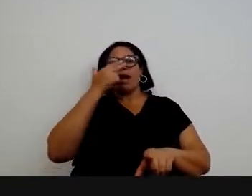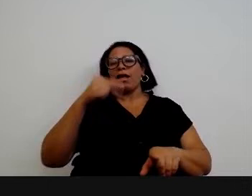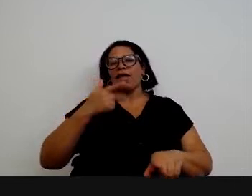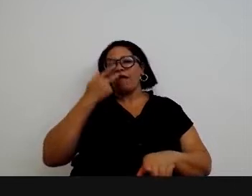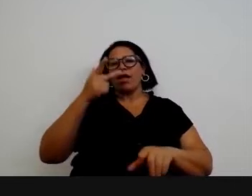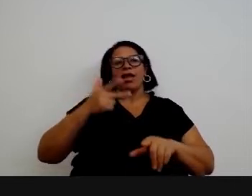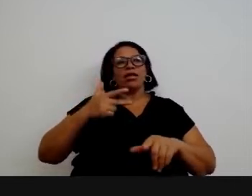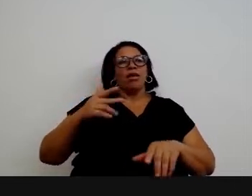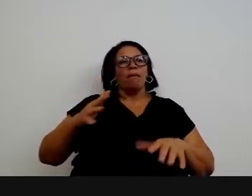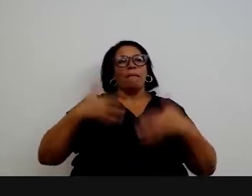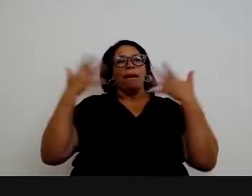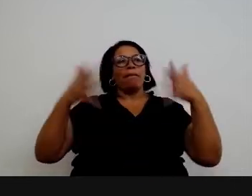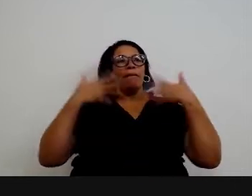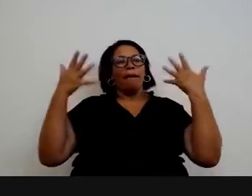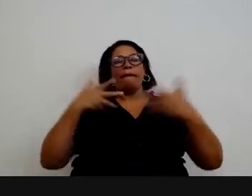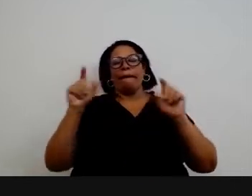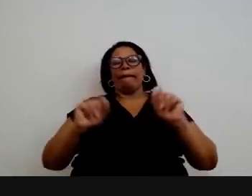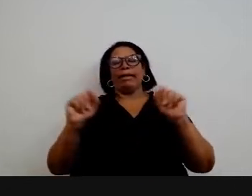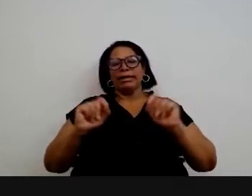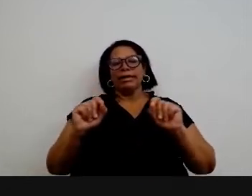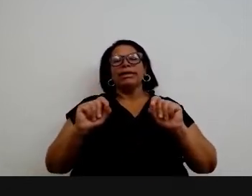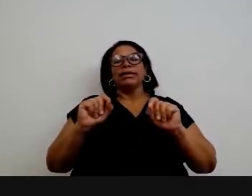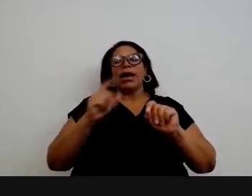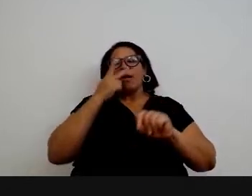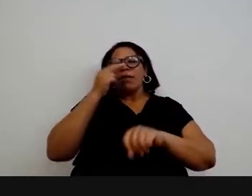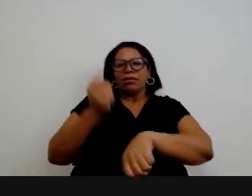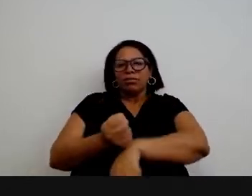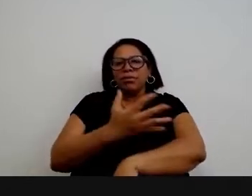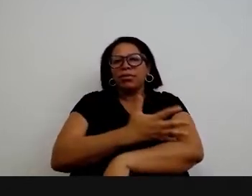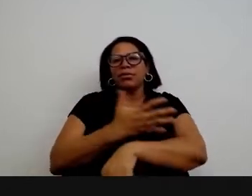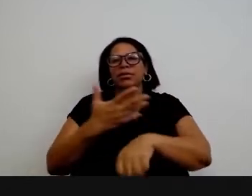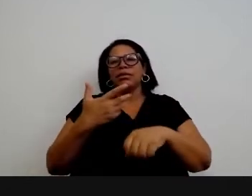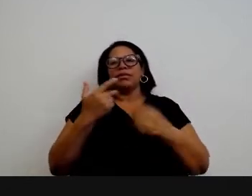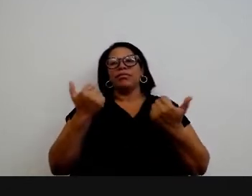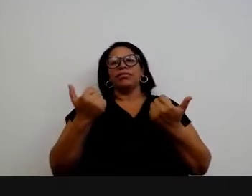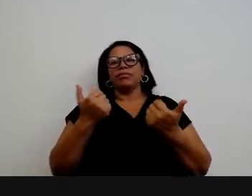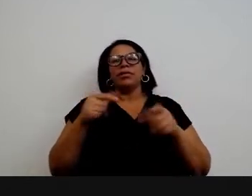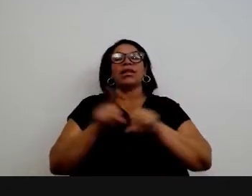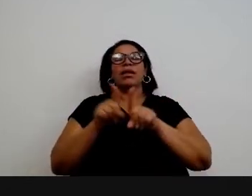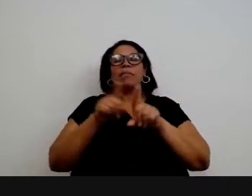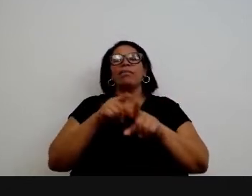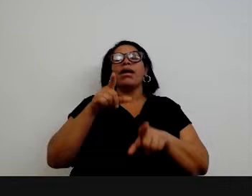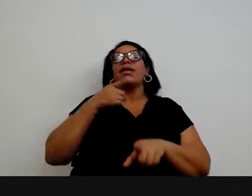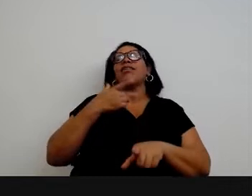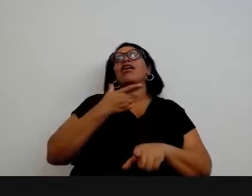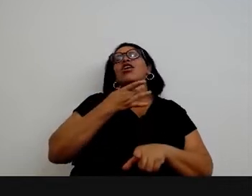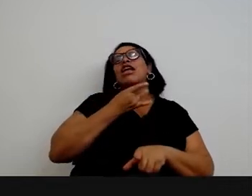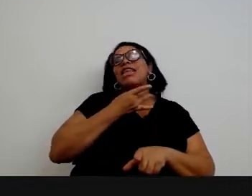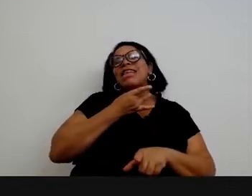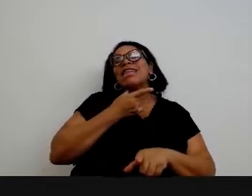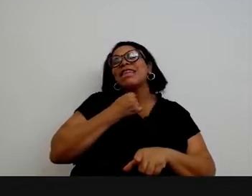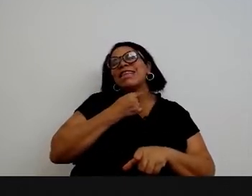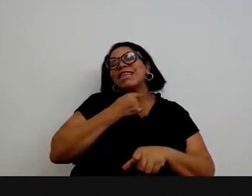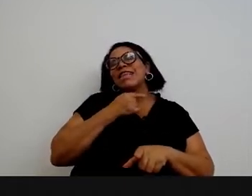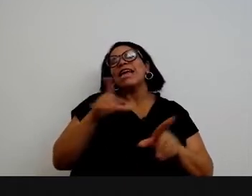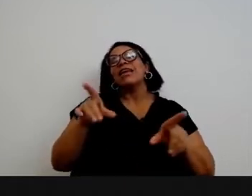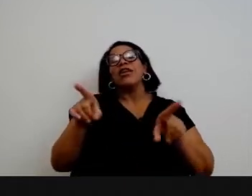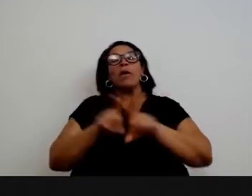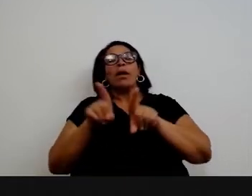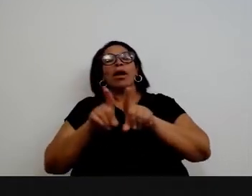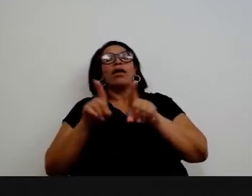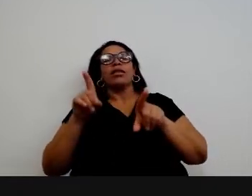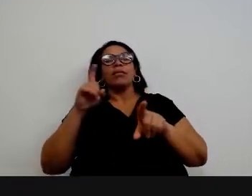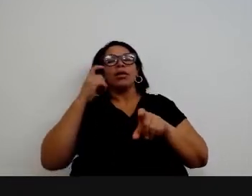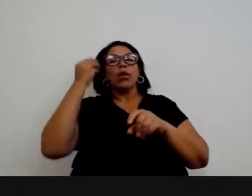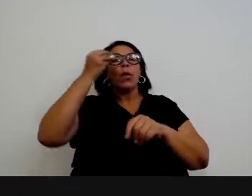aqui, precisando de uma água aqui para umedecer, né, a boca, que já vai ficando seca. Eu tenho